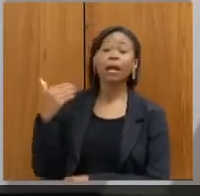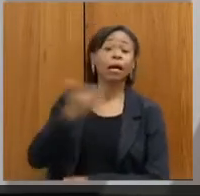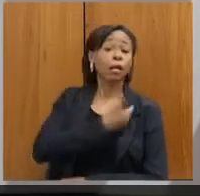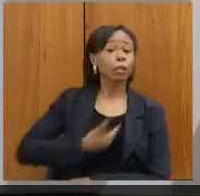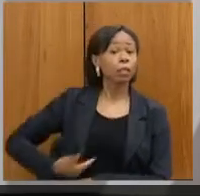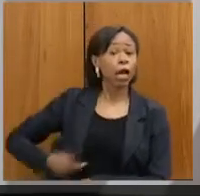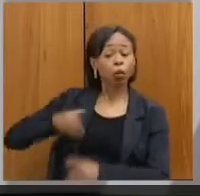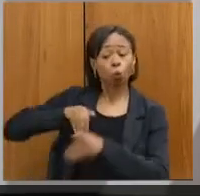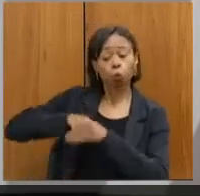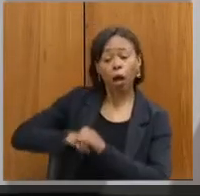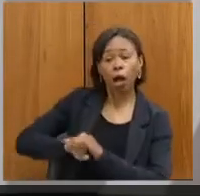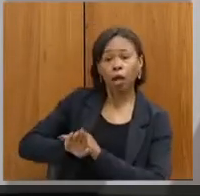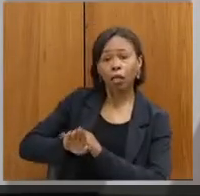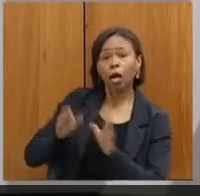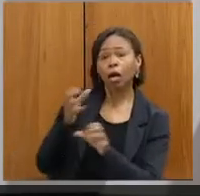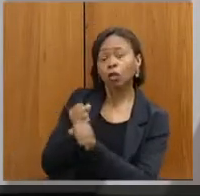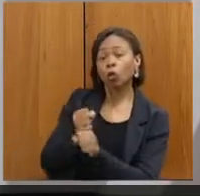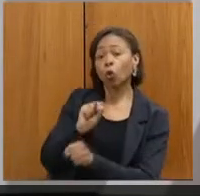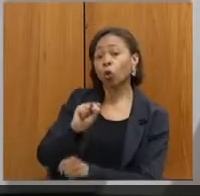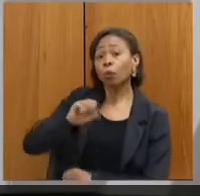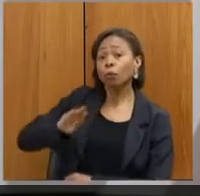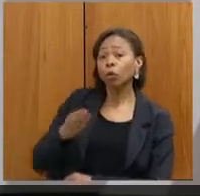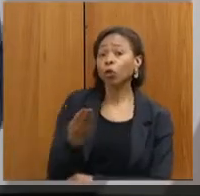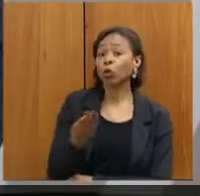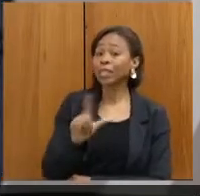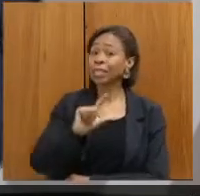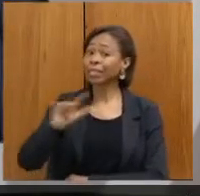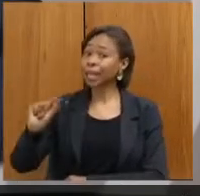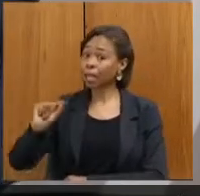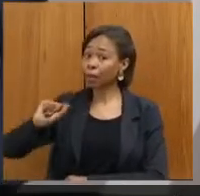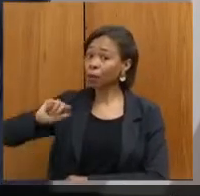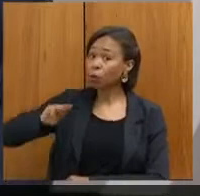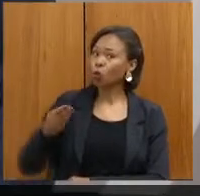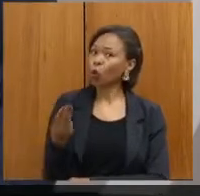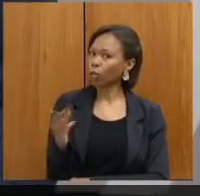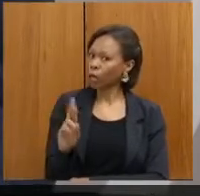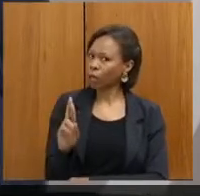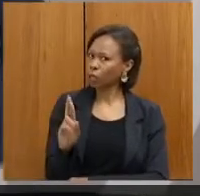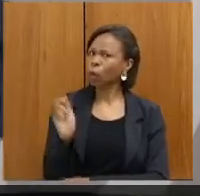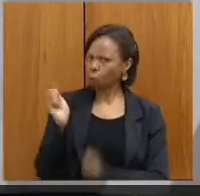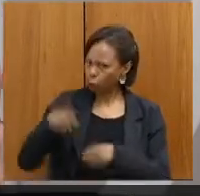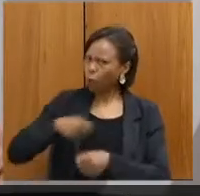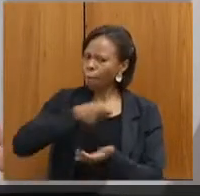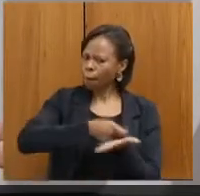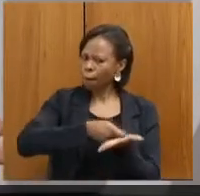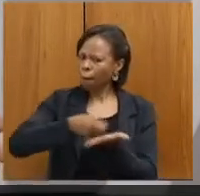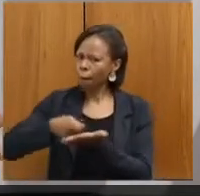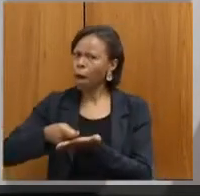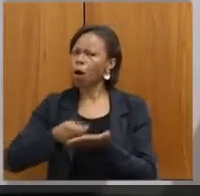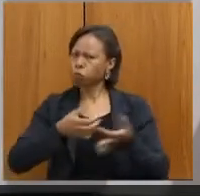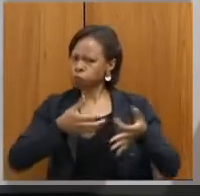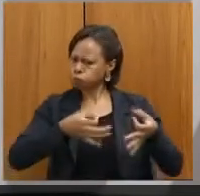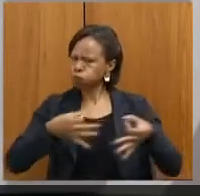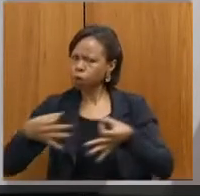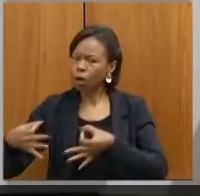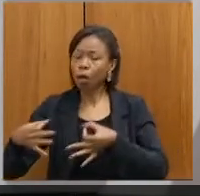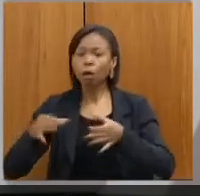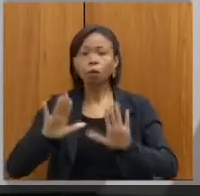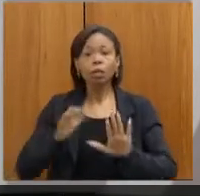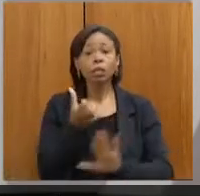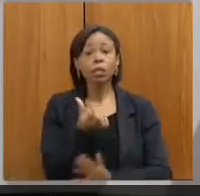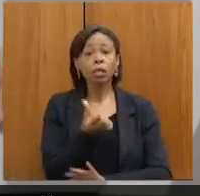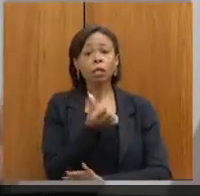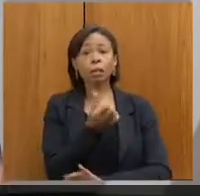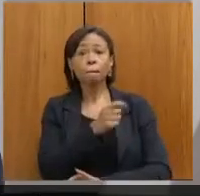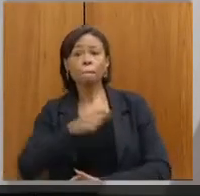oito bilhões e 100 milhões de reais o que daria condições de regularizar muitas coisas seis meses se passaram e